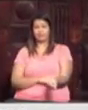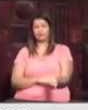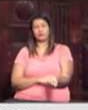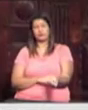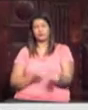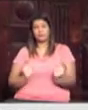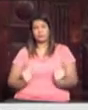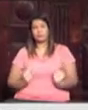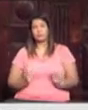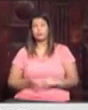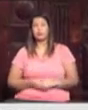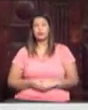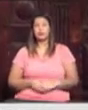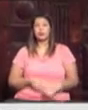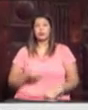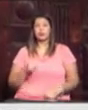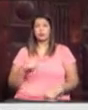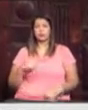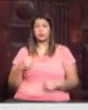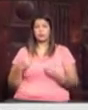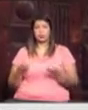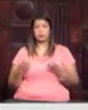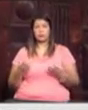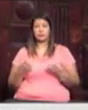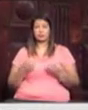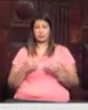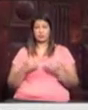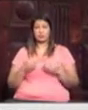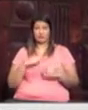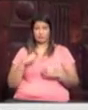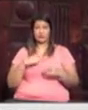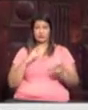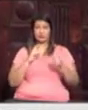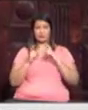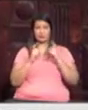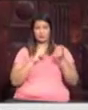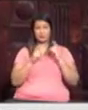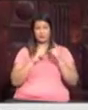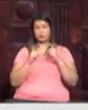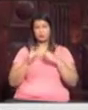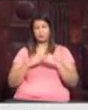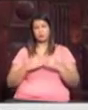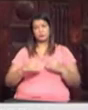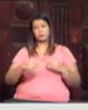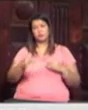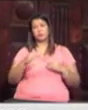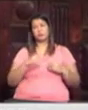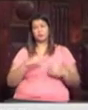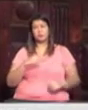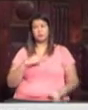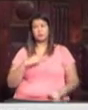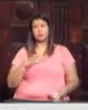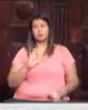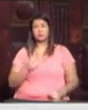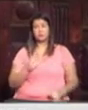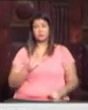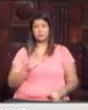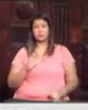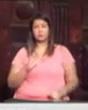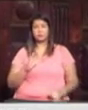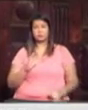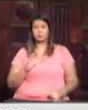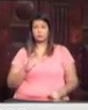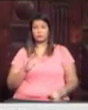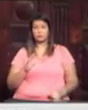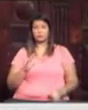Entendo que os ânimos estejam à flor da pele, mas eu queria que tivesse tido essa reconsideração por parte da mesa diretora. Mas a